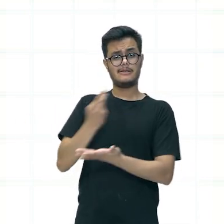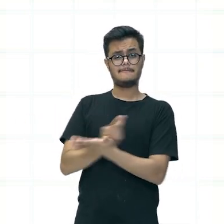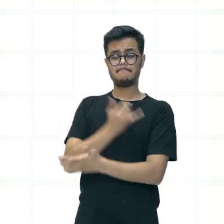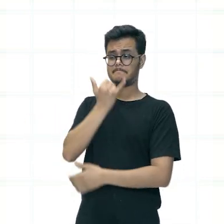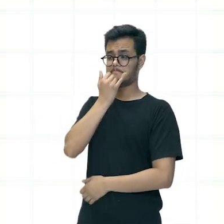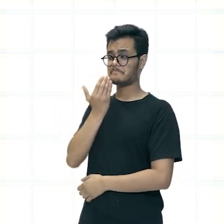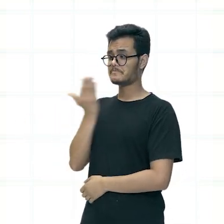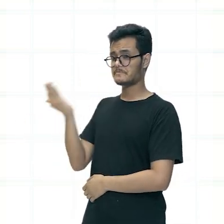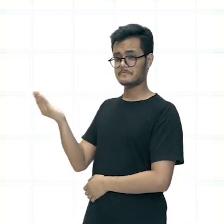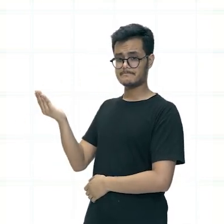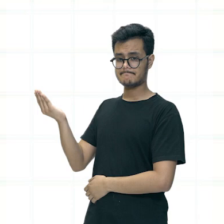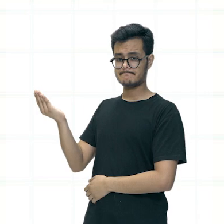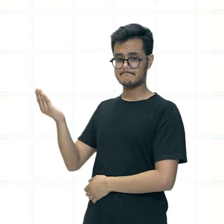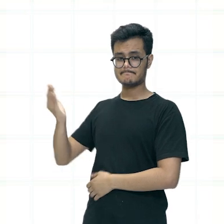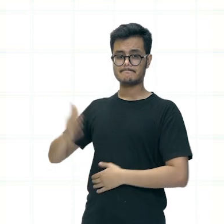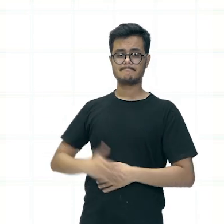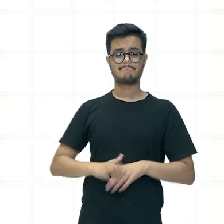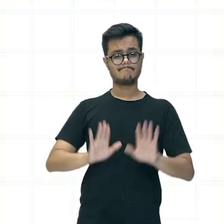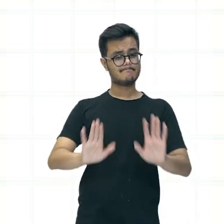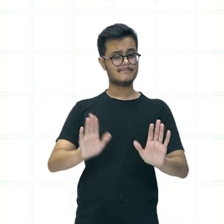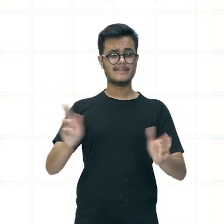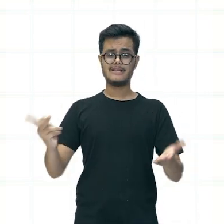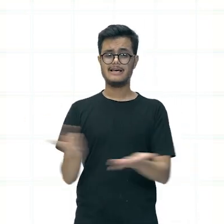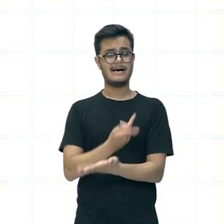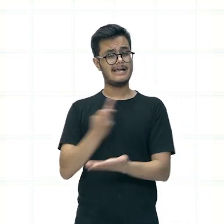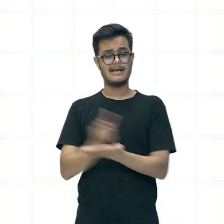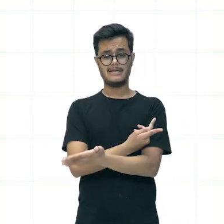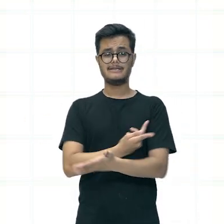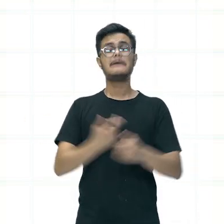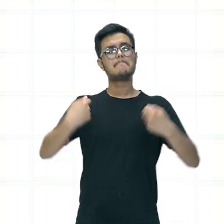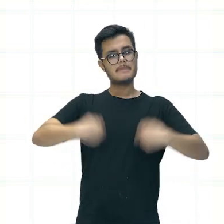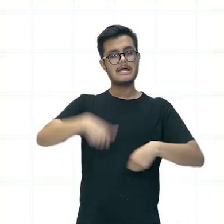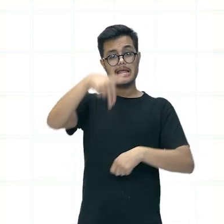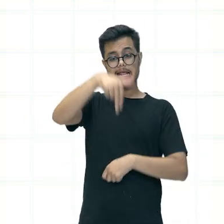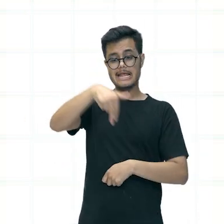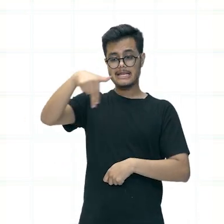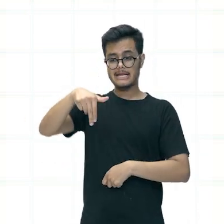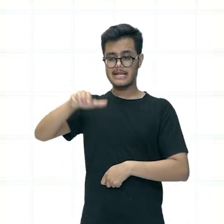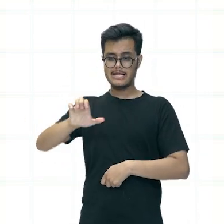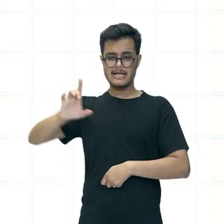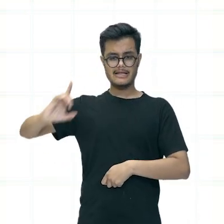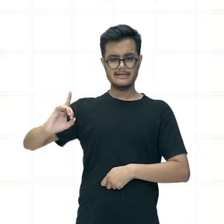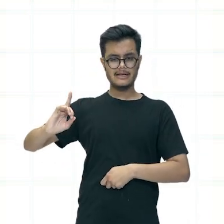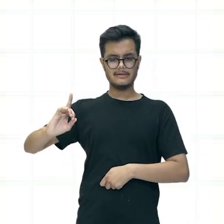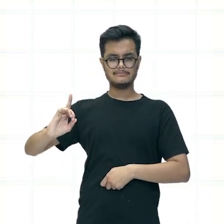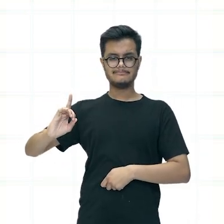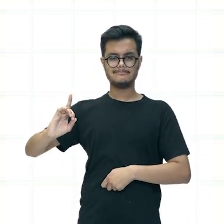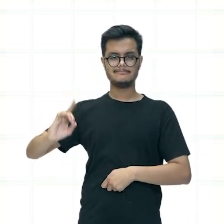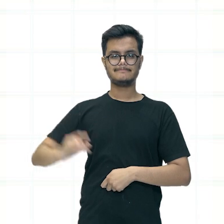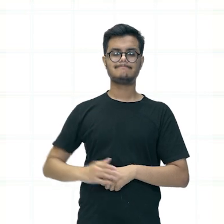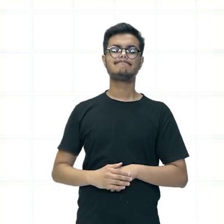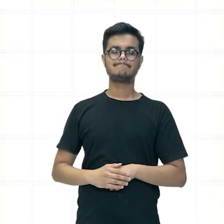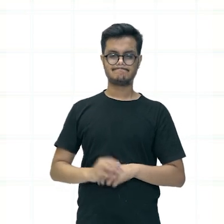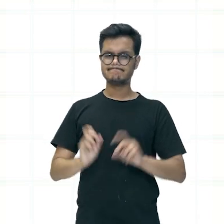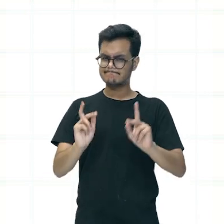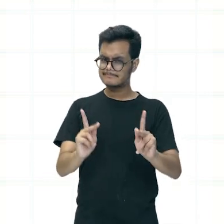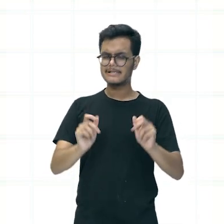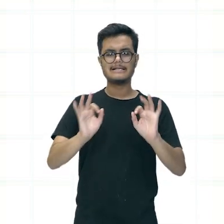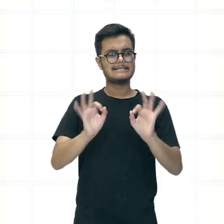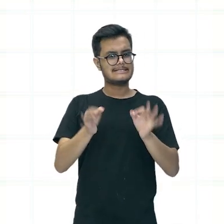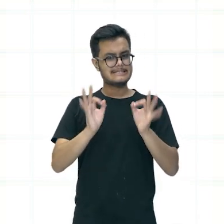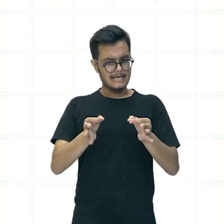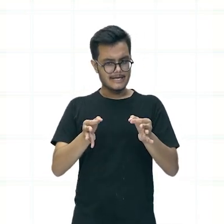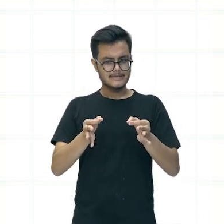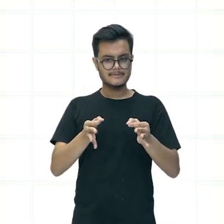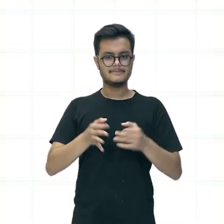a escrita vai estar errada, tá bom? A fala, ok, dá para até passar, planned, não dá para saber que